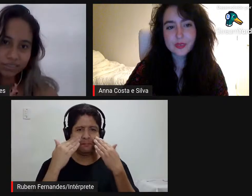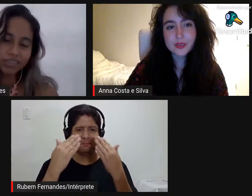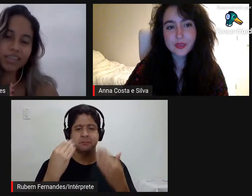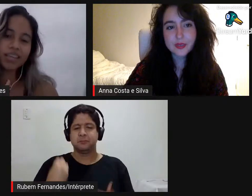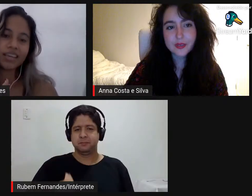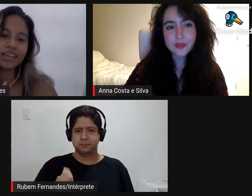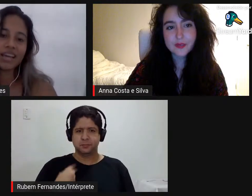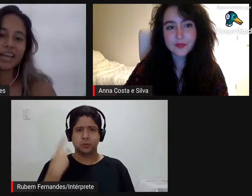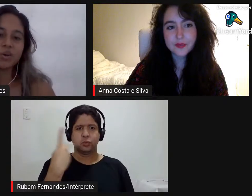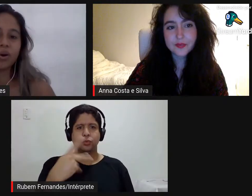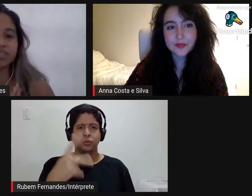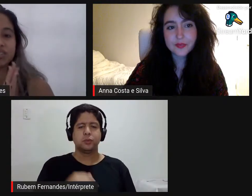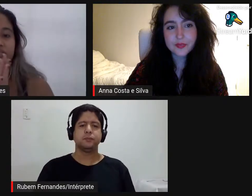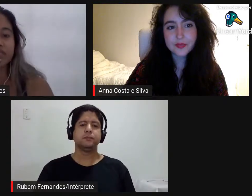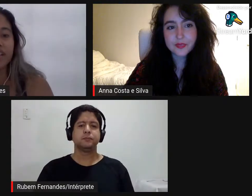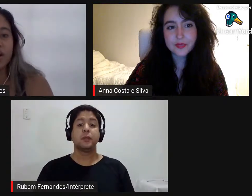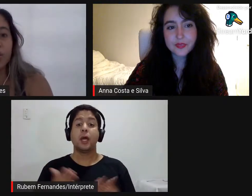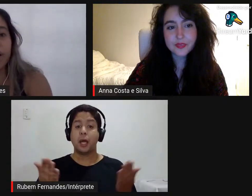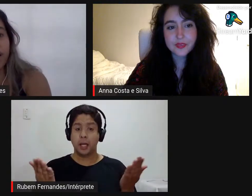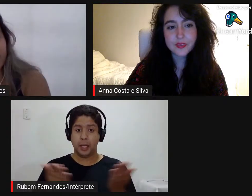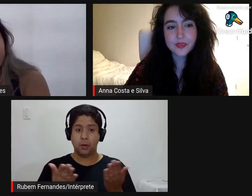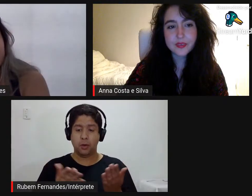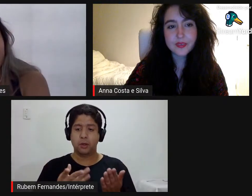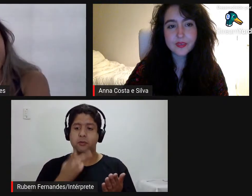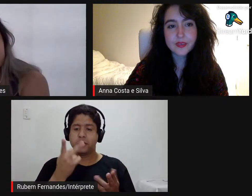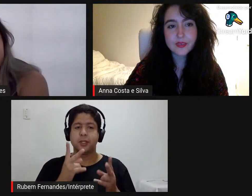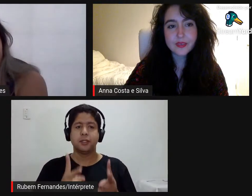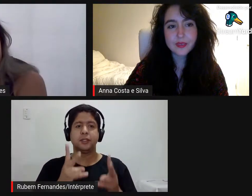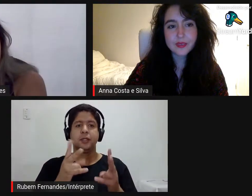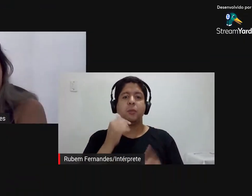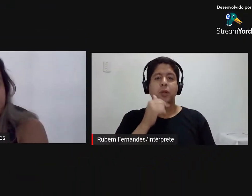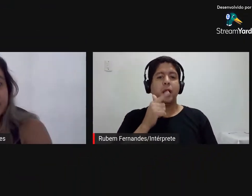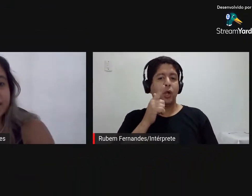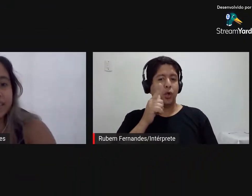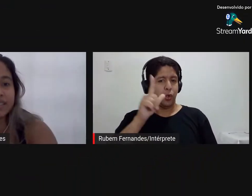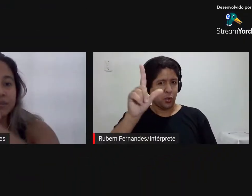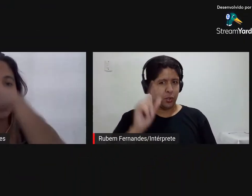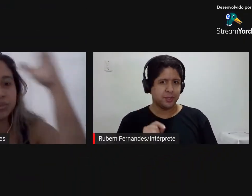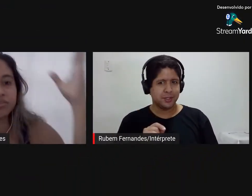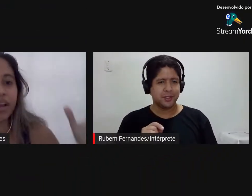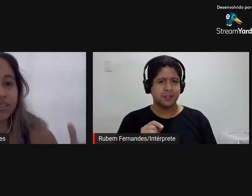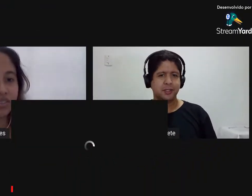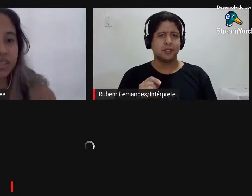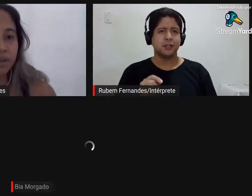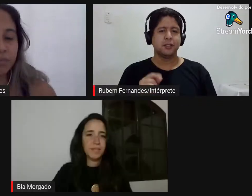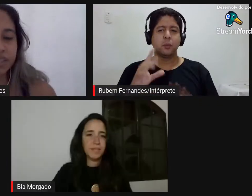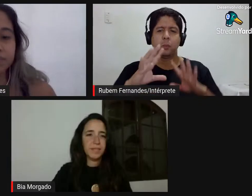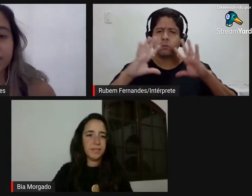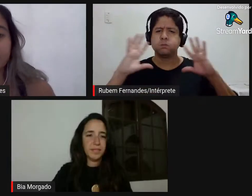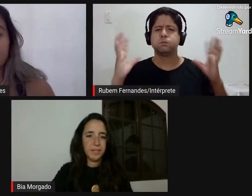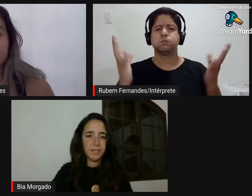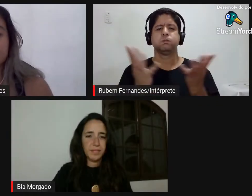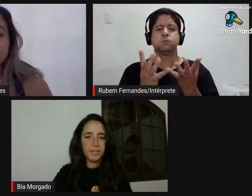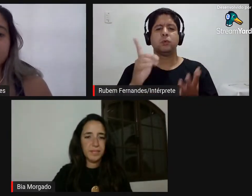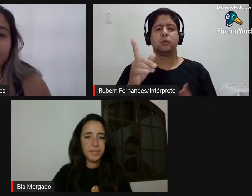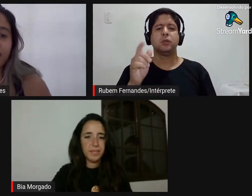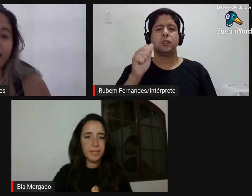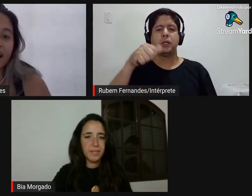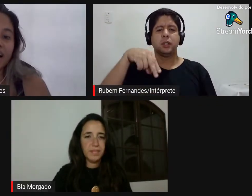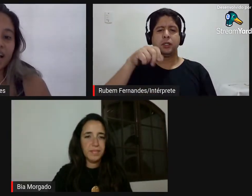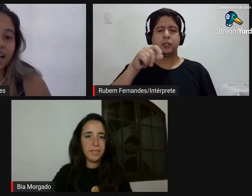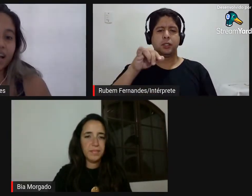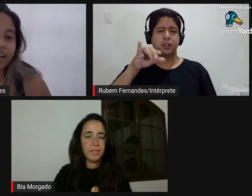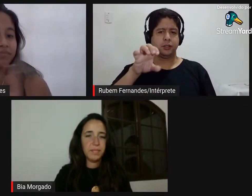obrigada, e aí agora a gente vai falar com o outro lado da moeda desse multiverso de Ana Bia, que